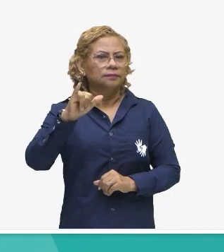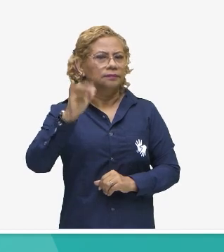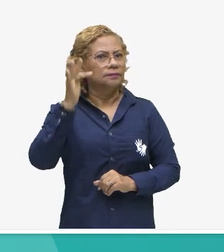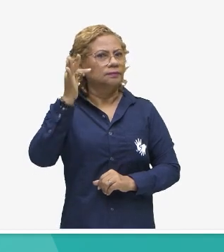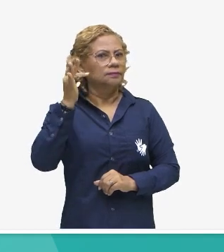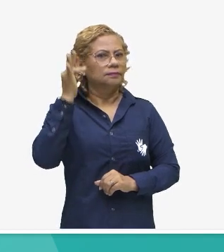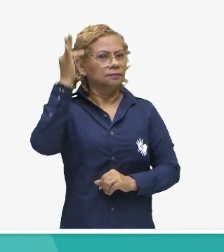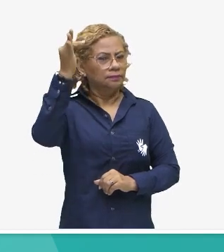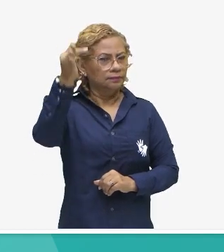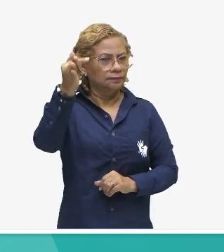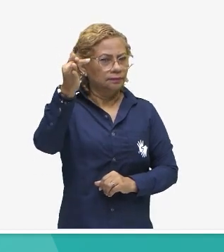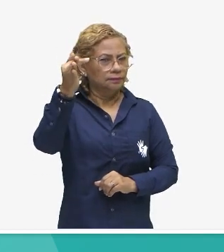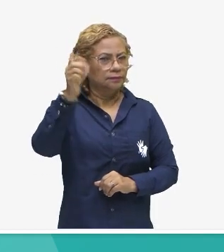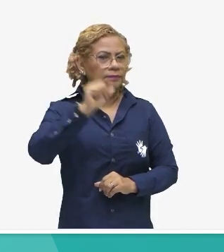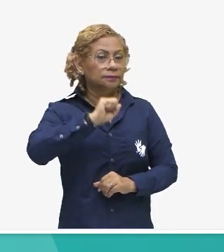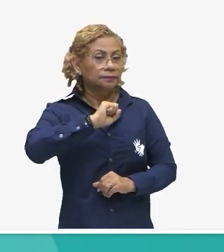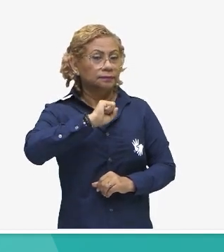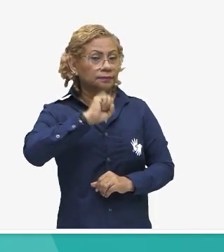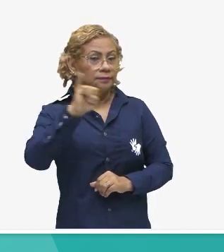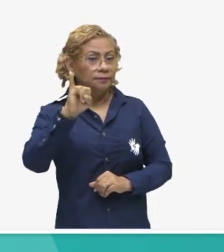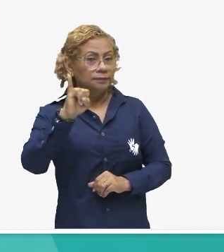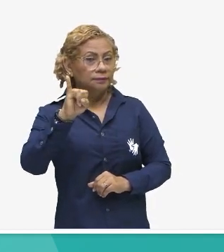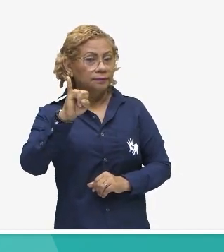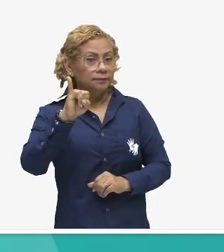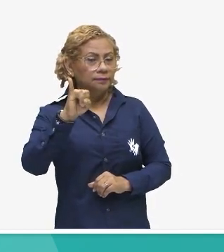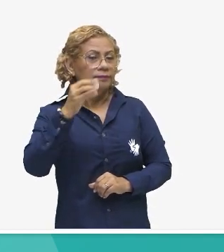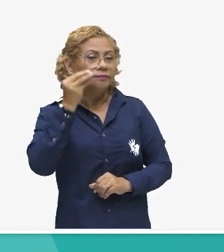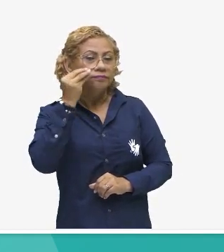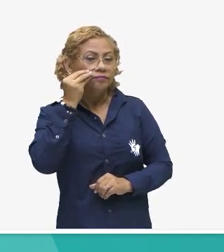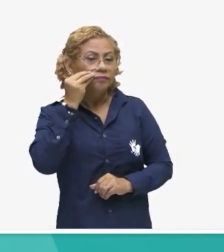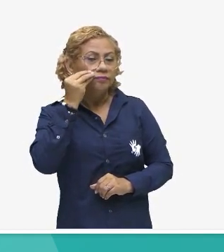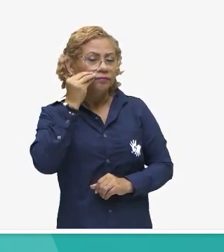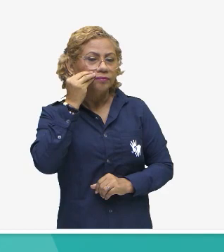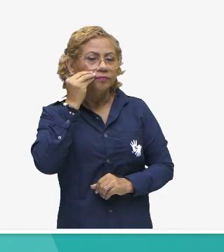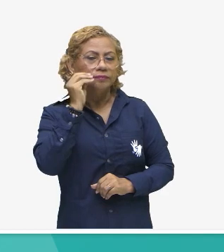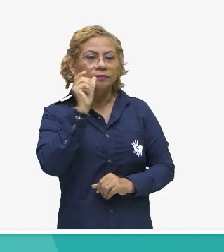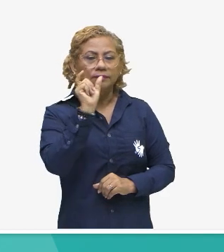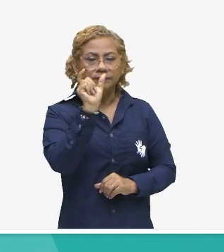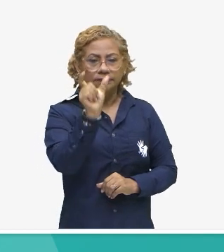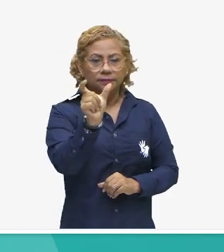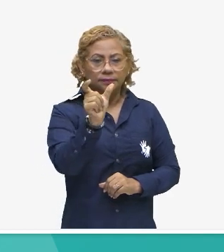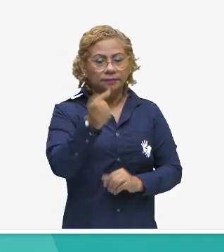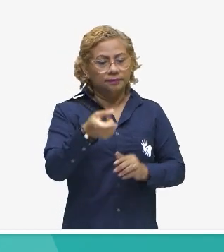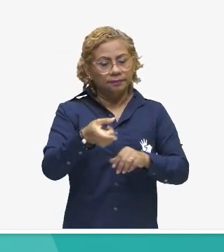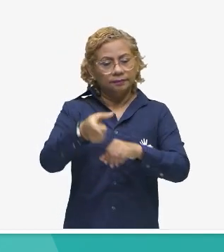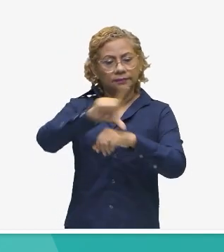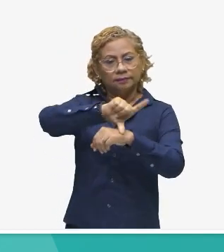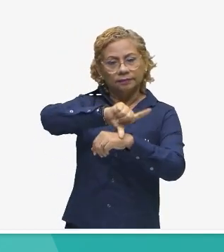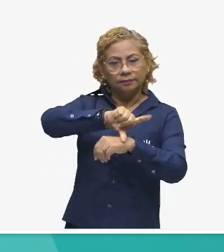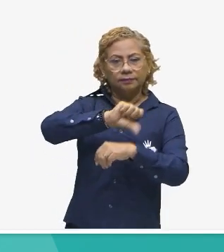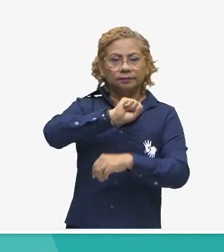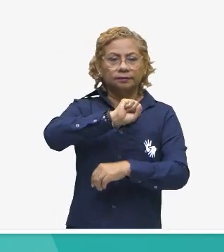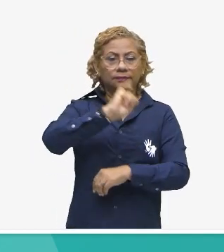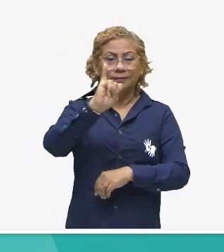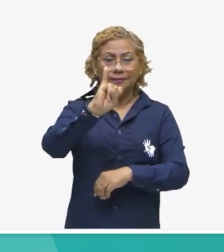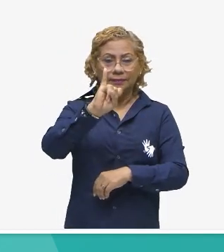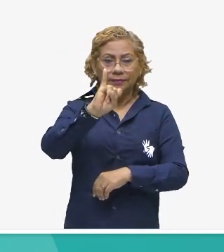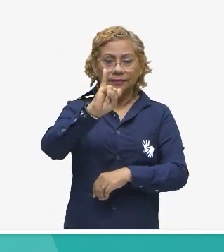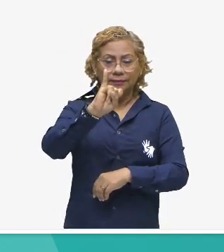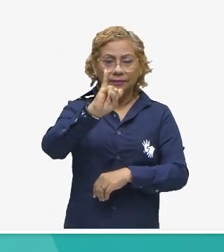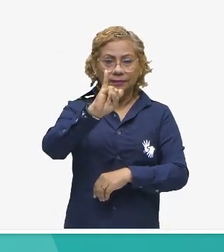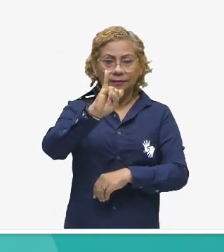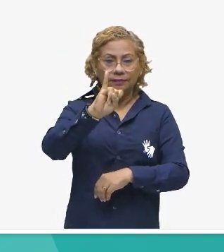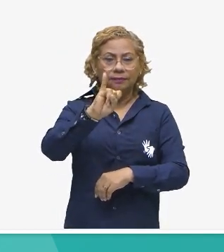se, né? Veja a condição aqui, né? Que tem relação, esse verbo aqui do futuro